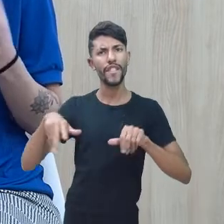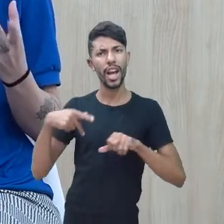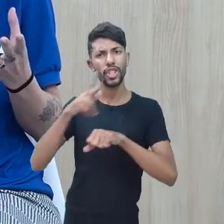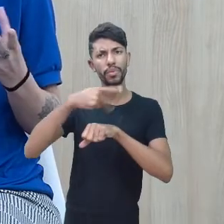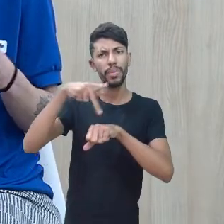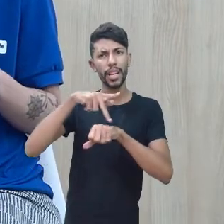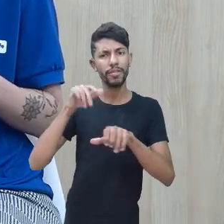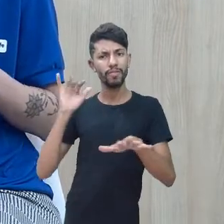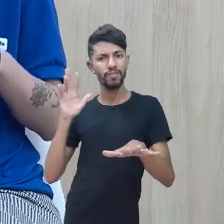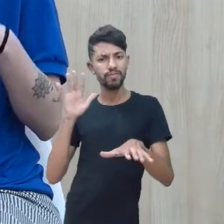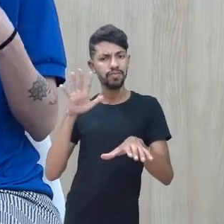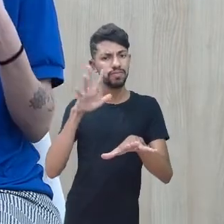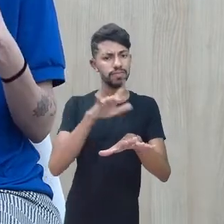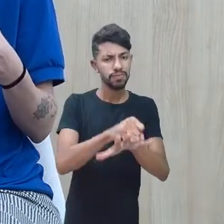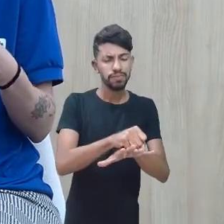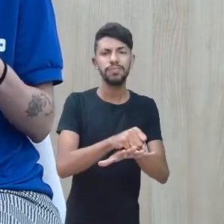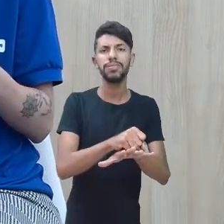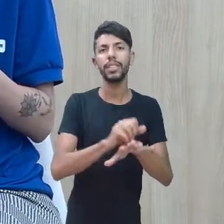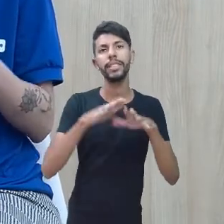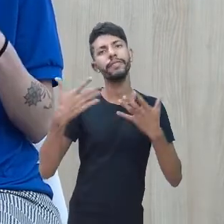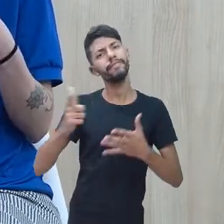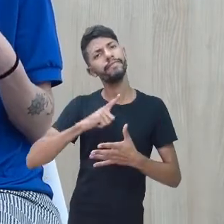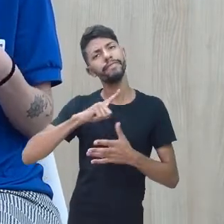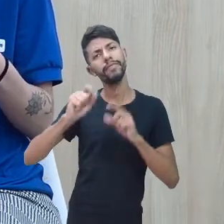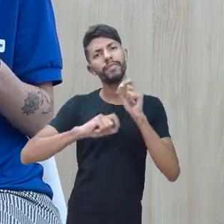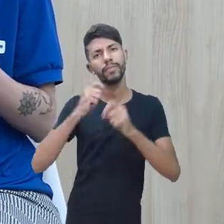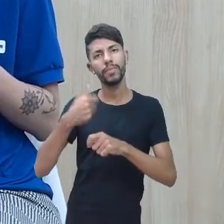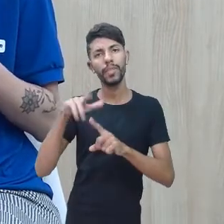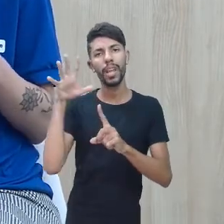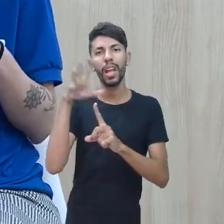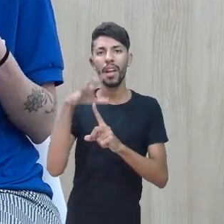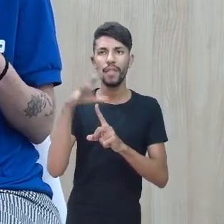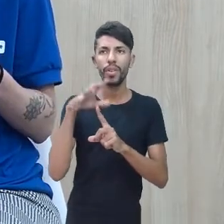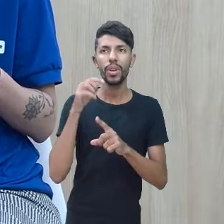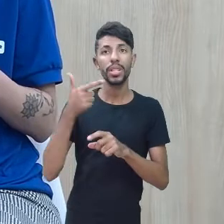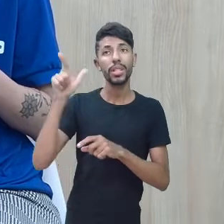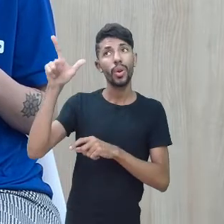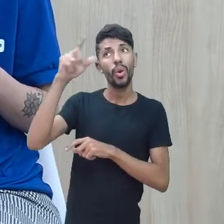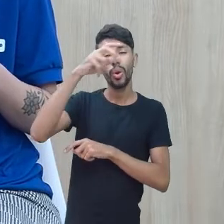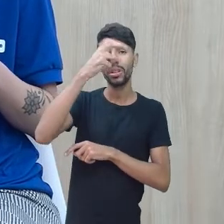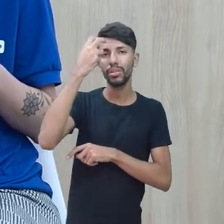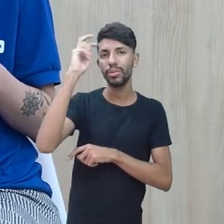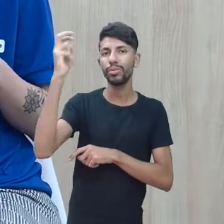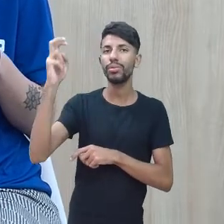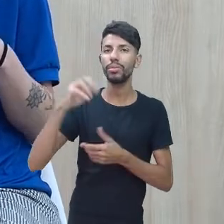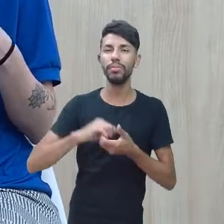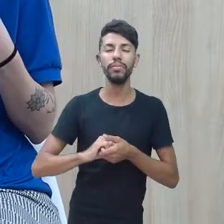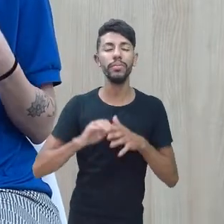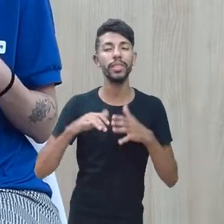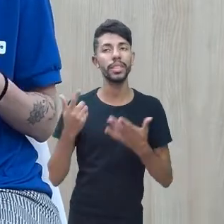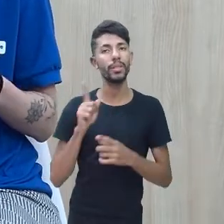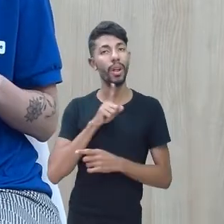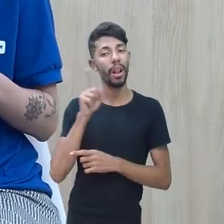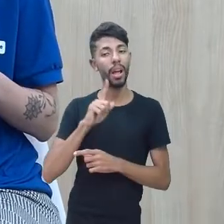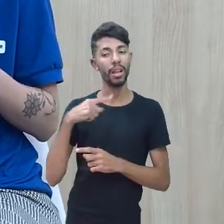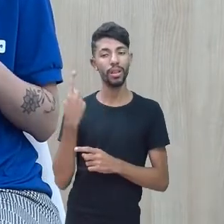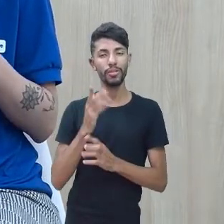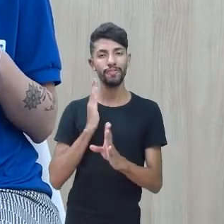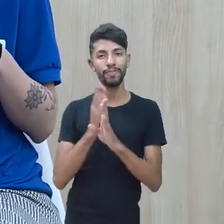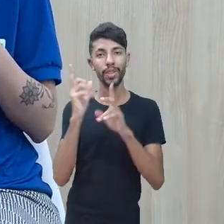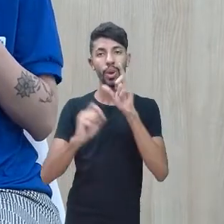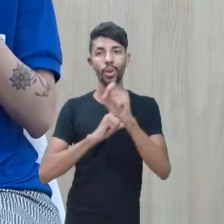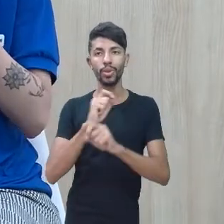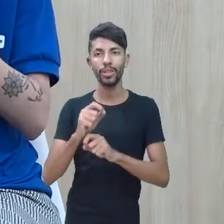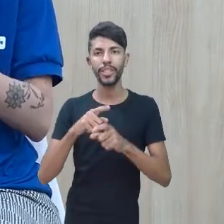por vários países, então sofreram influências, né, dessas culturas. Então lá a gente encontra uma diversidade, você